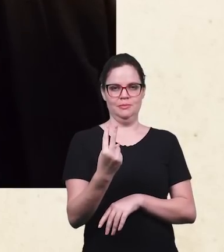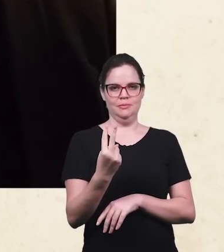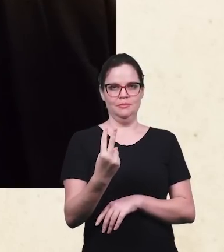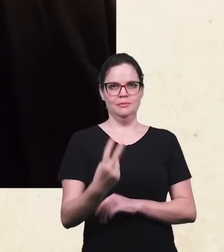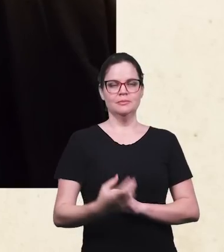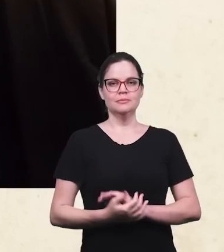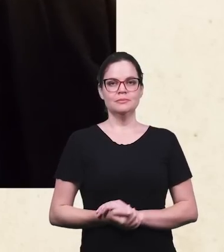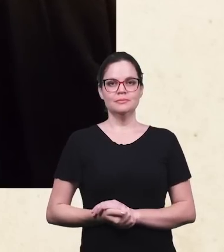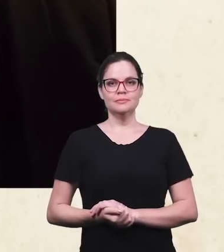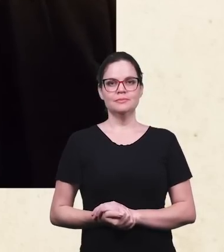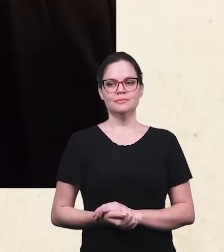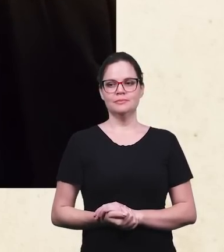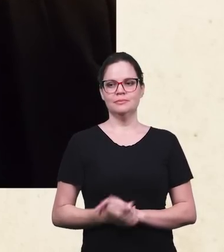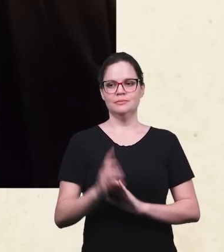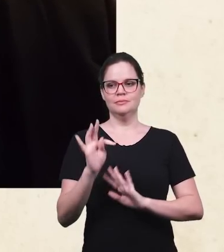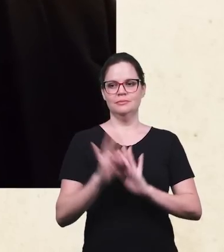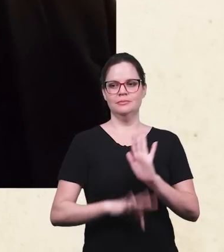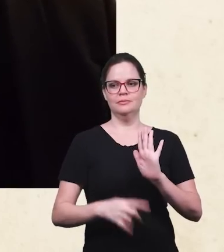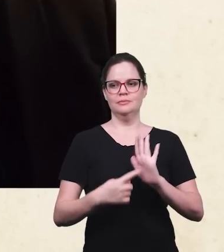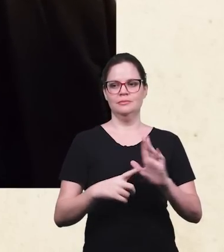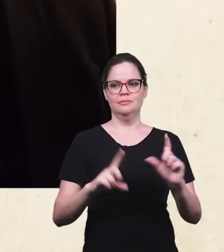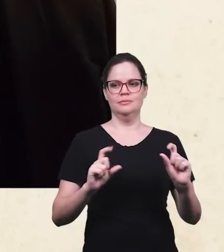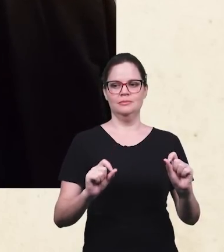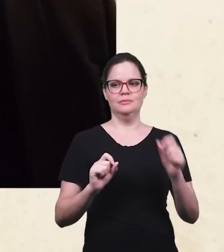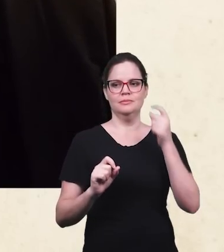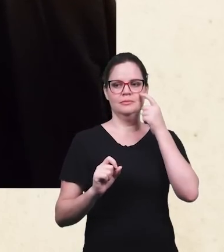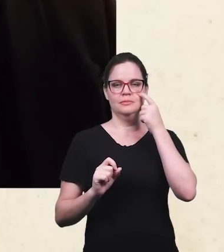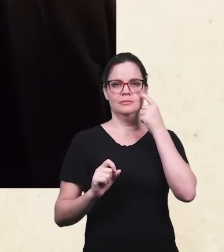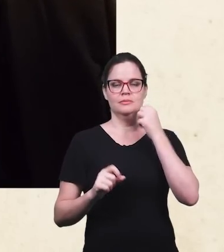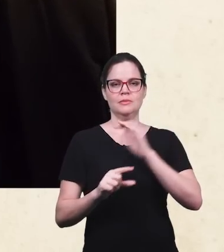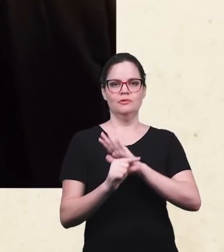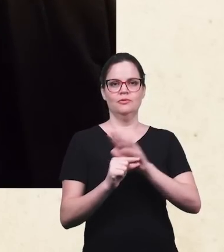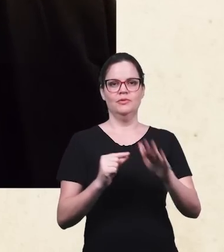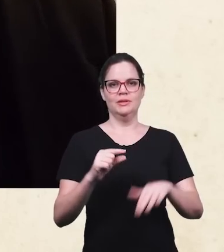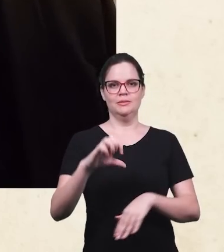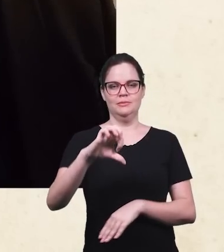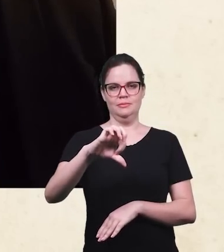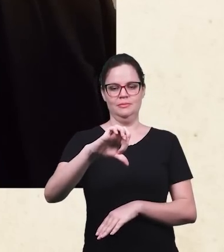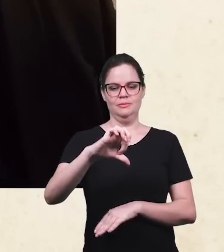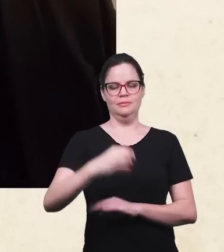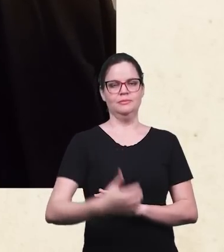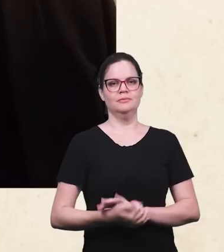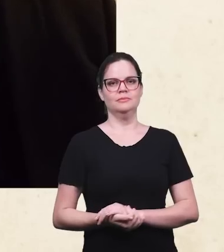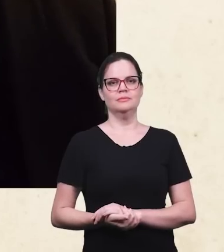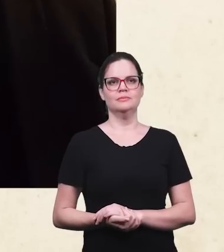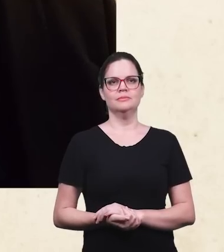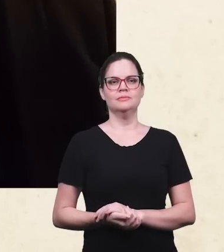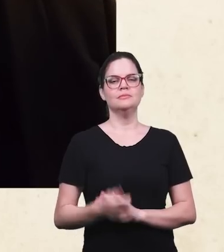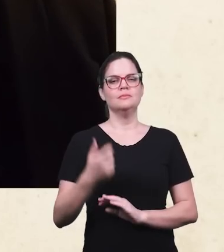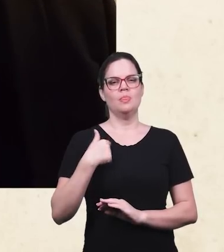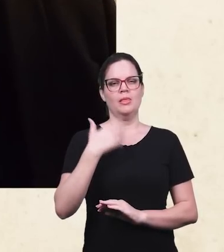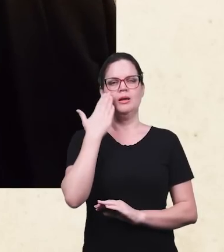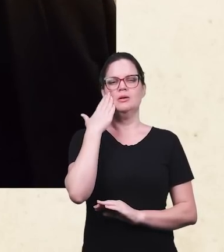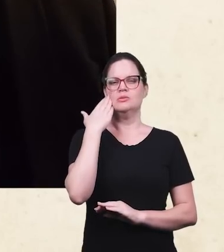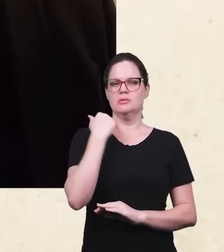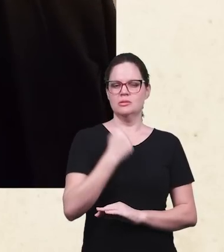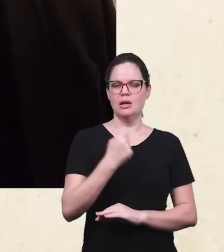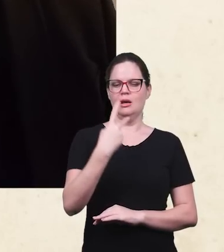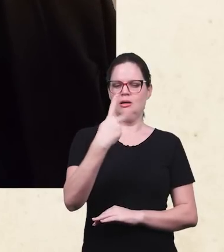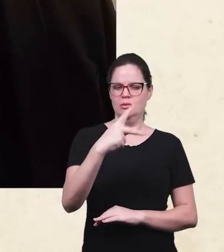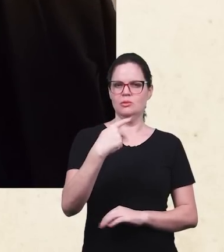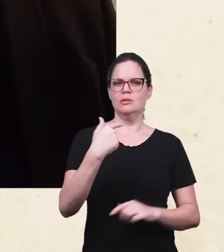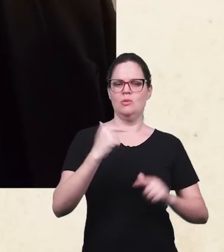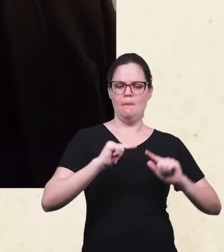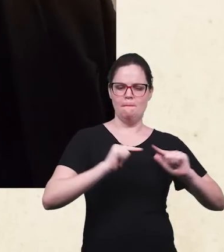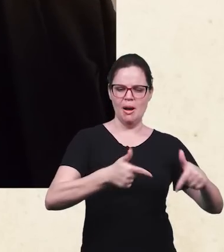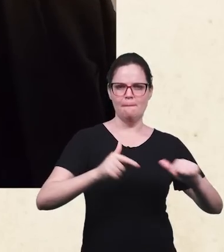capítulo 2, que nos diz assim, no versículo 9. Eu sei as tuas